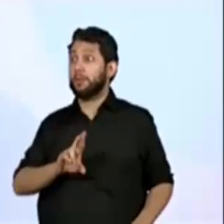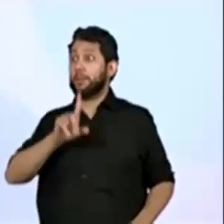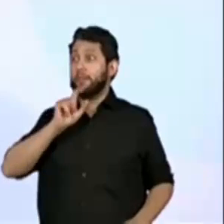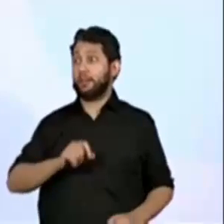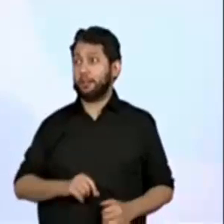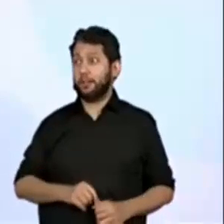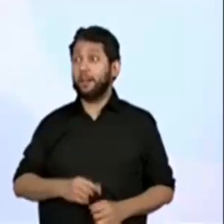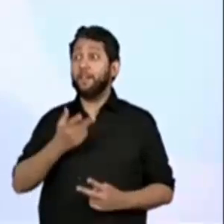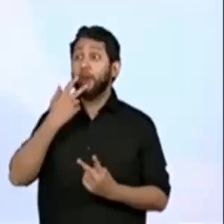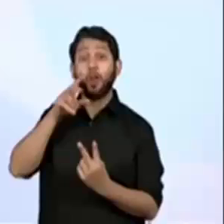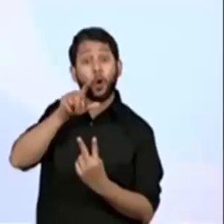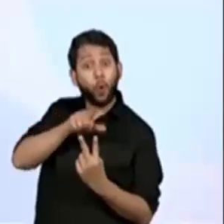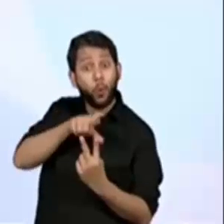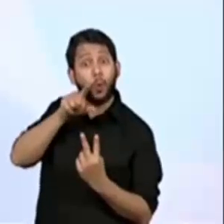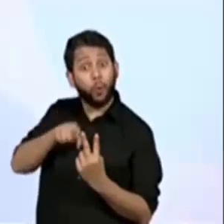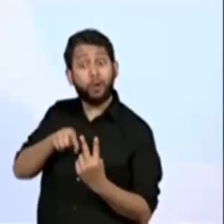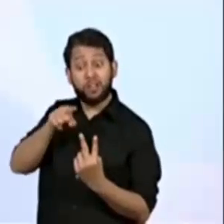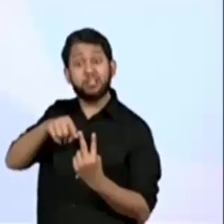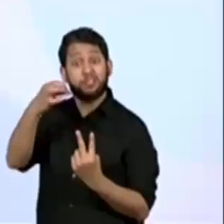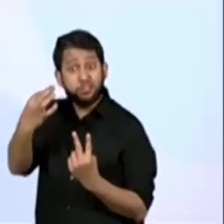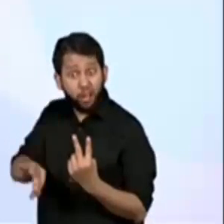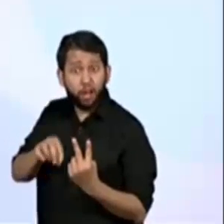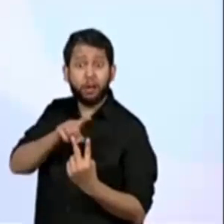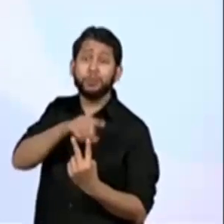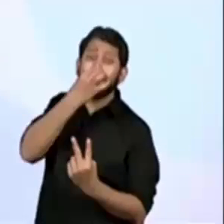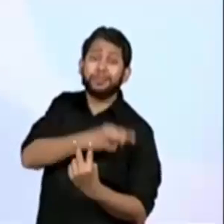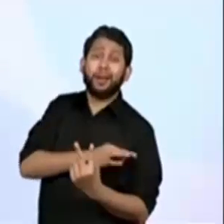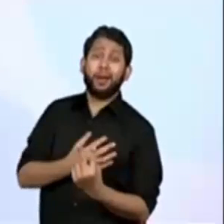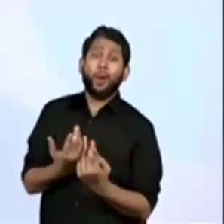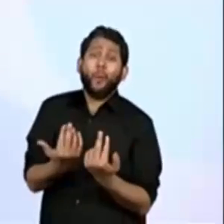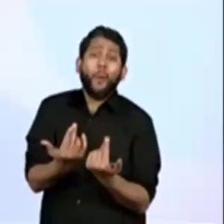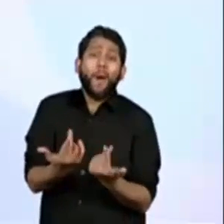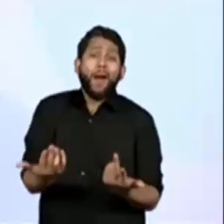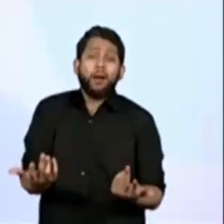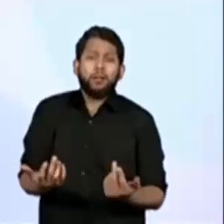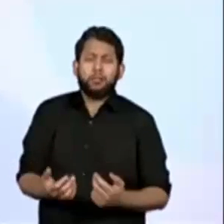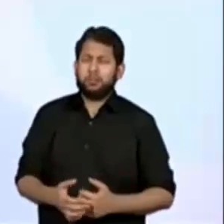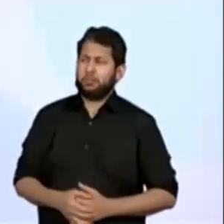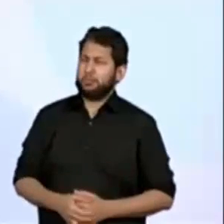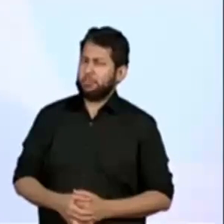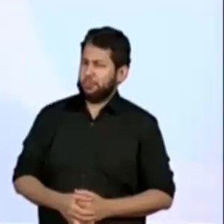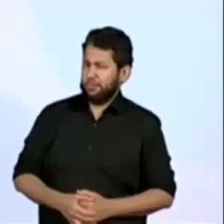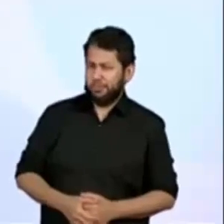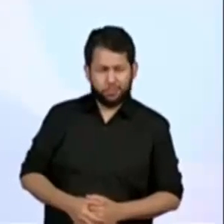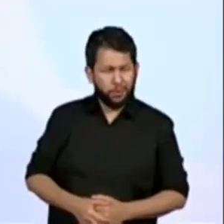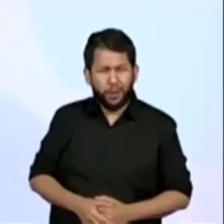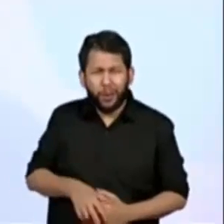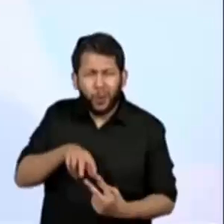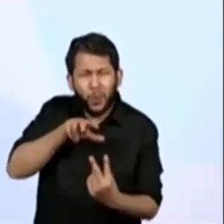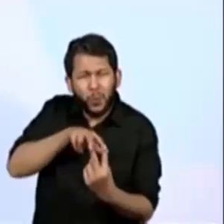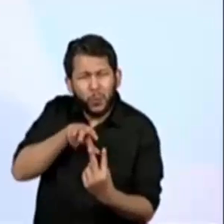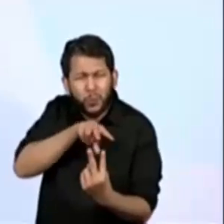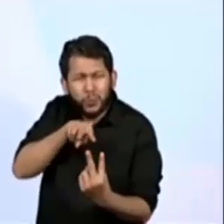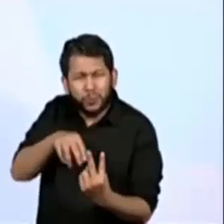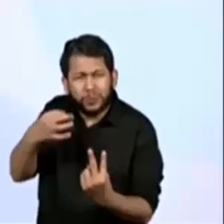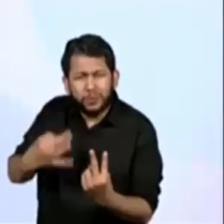os dois. Será que é os dois? E como é que a gente